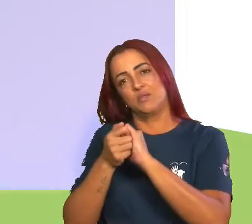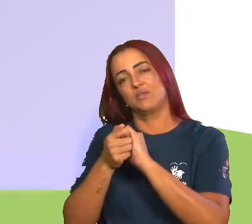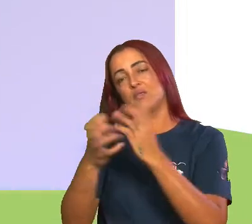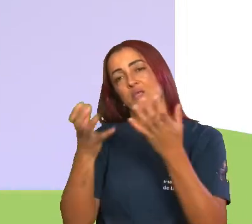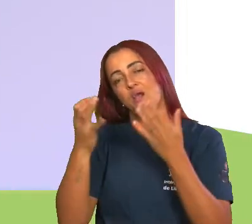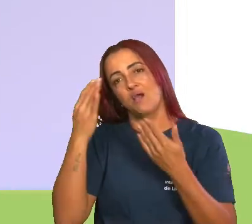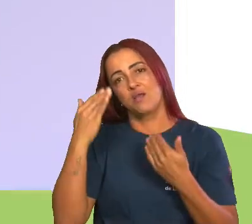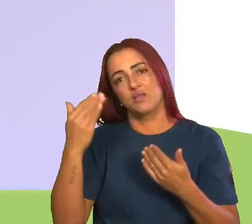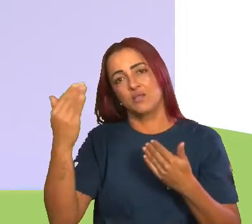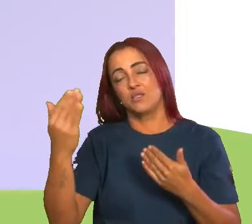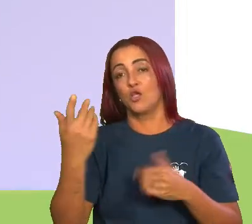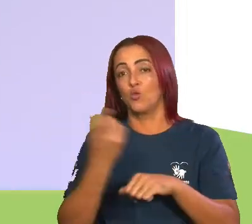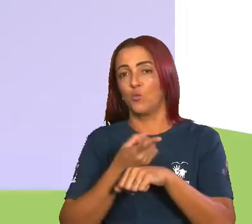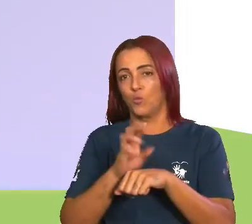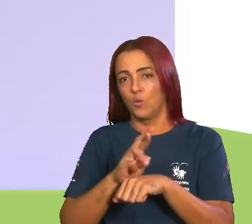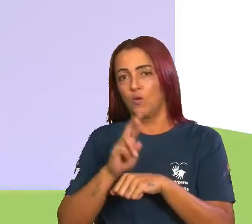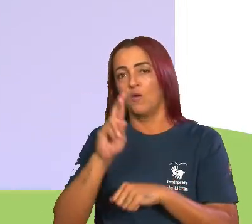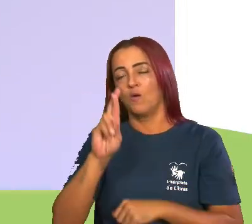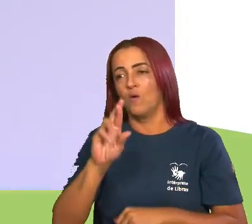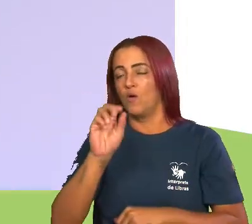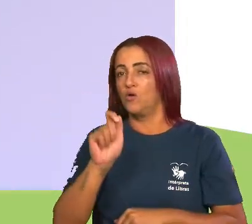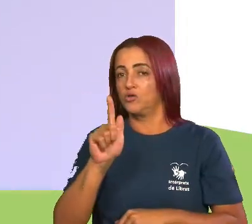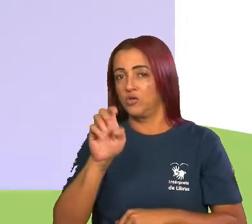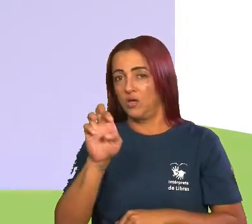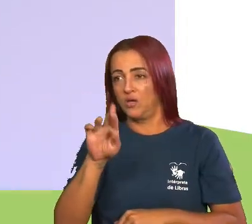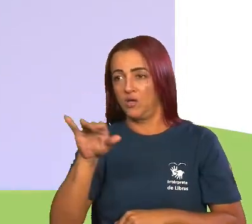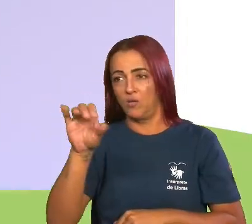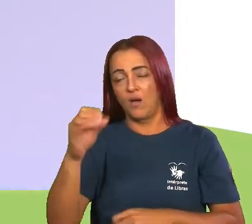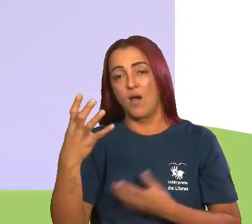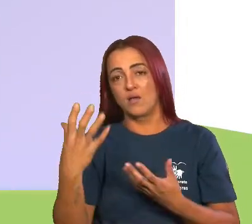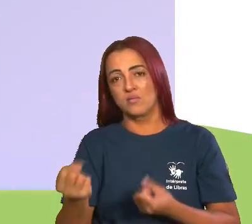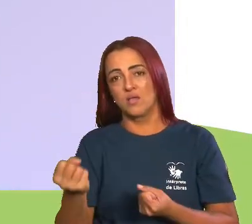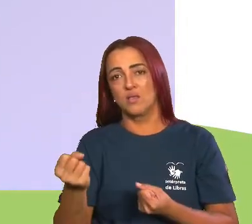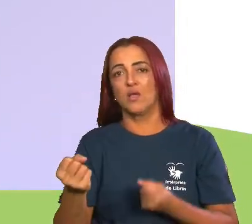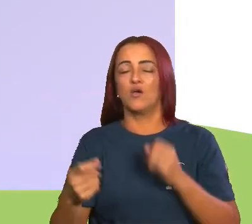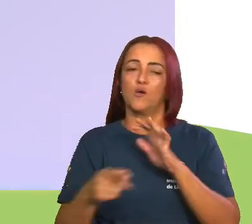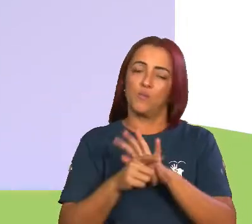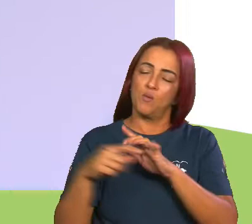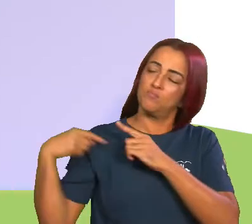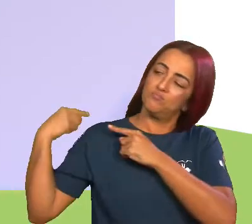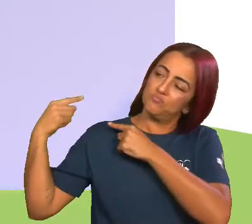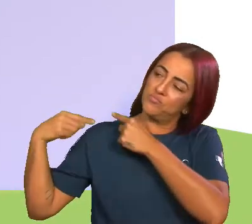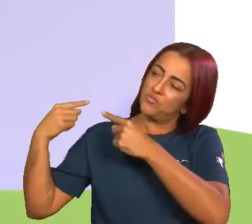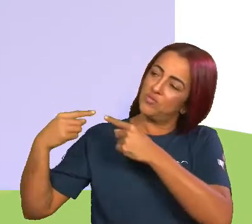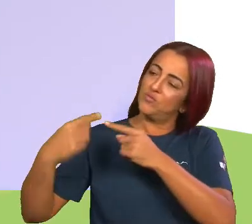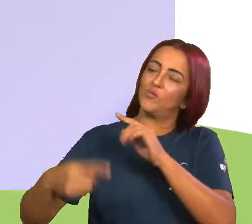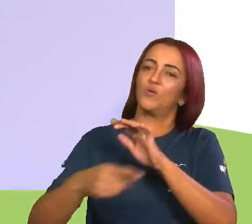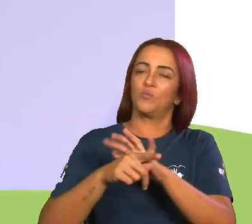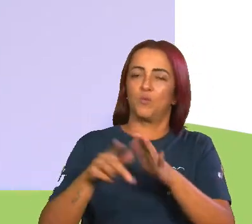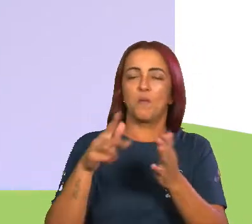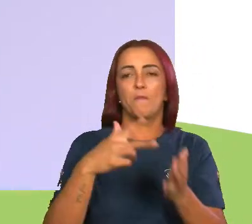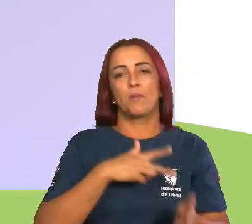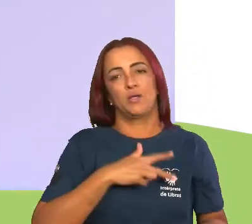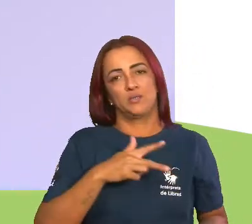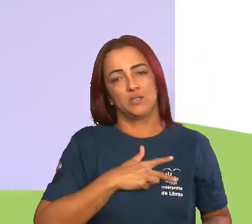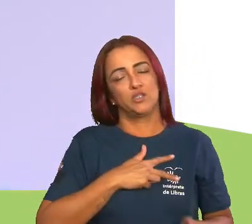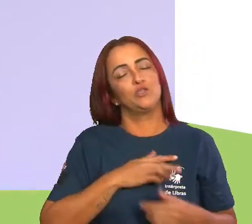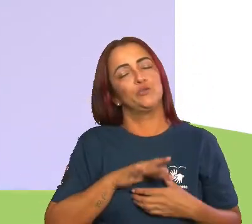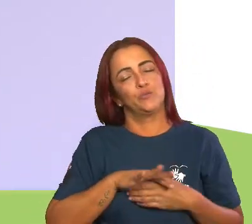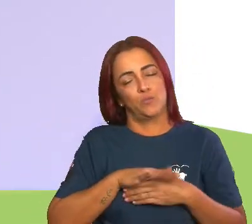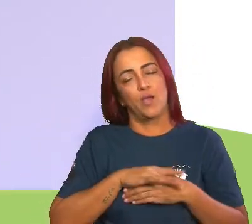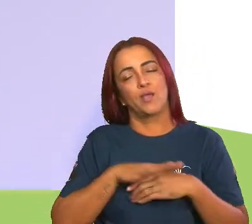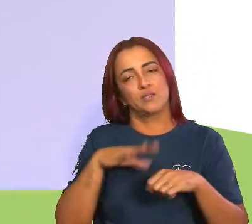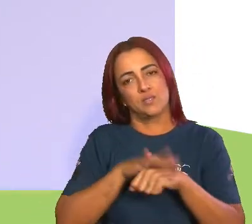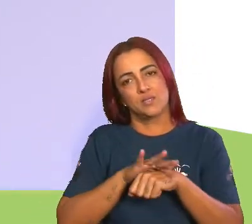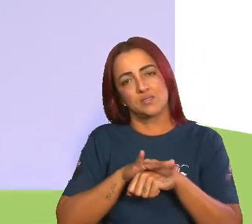primeiro agradecer ao Dr. Rogério Vivaldi por aceitar esse convite de recuperar um pouco a trajetória recente dos pacientes brasileiros com doenças